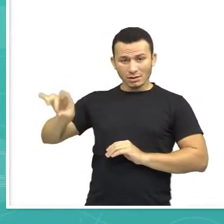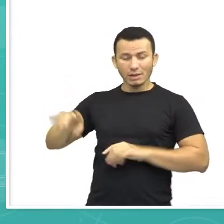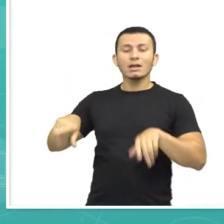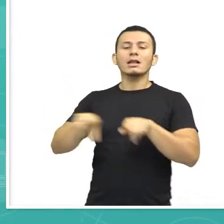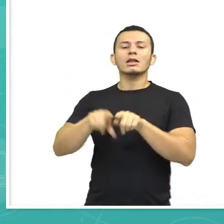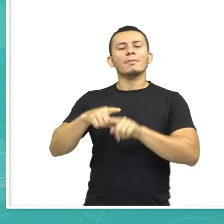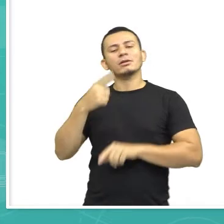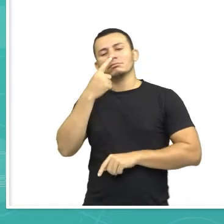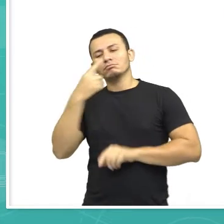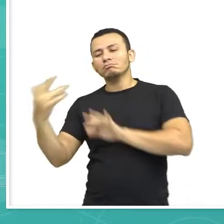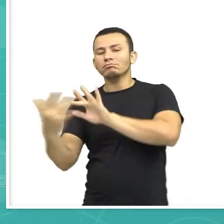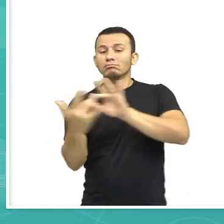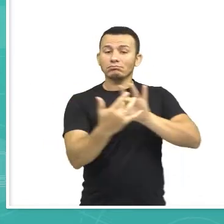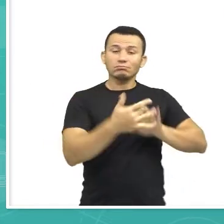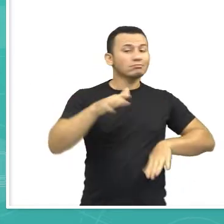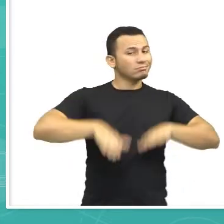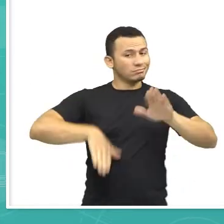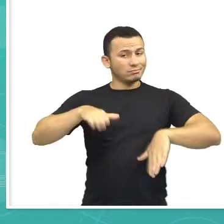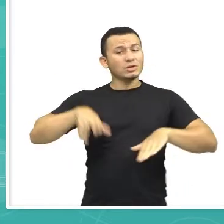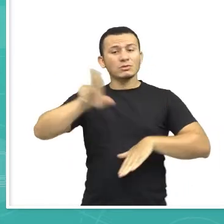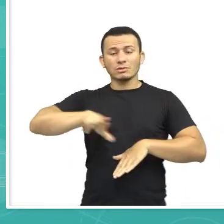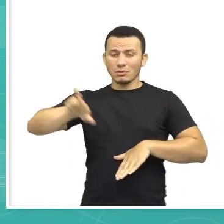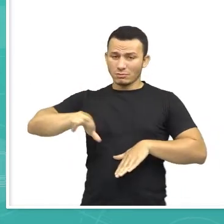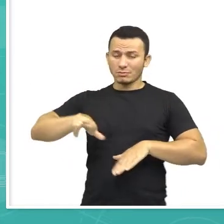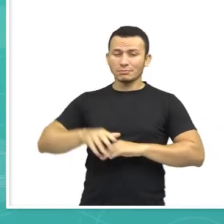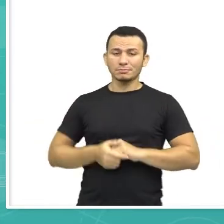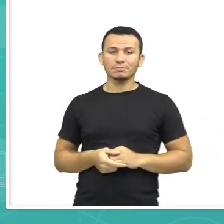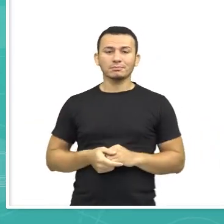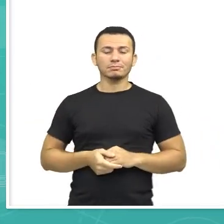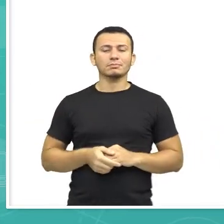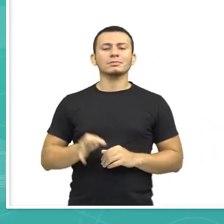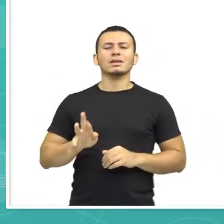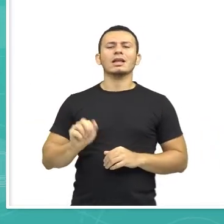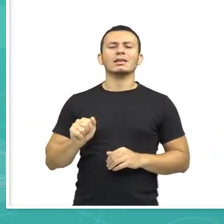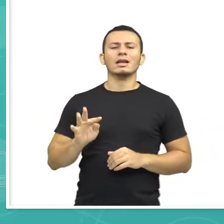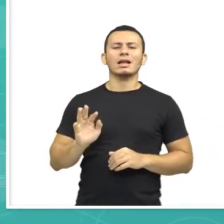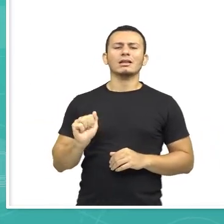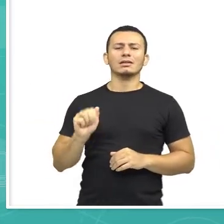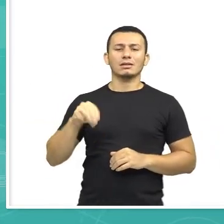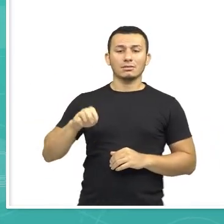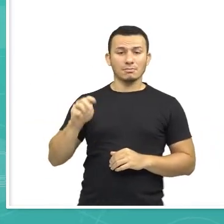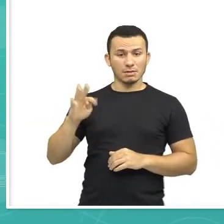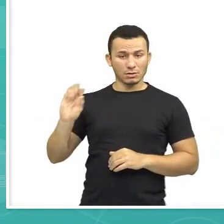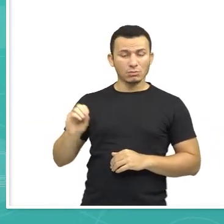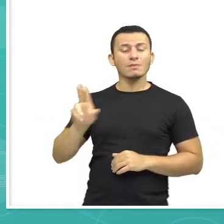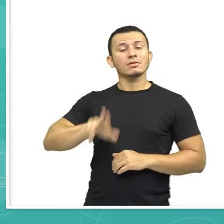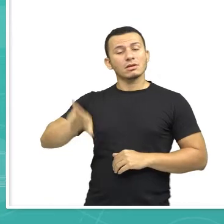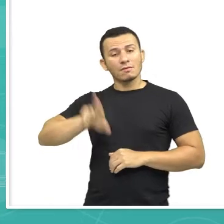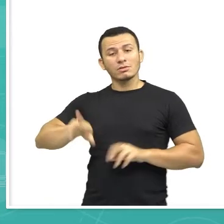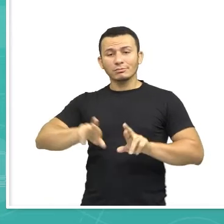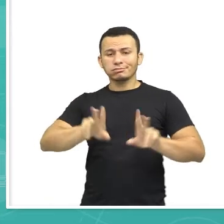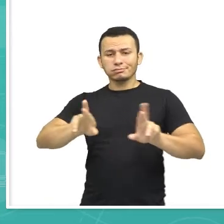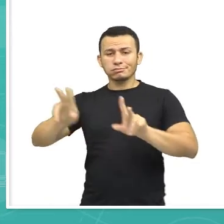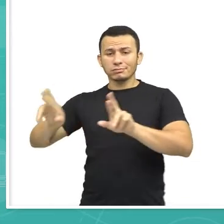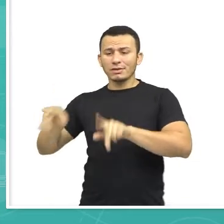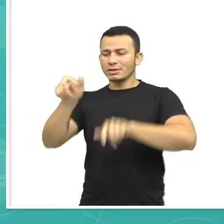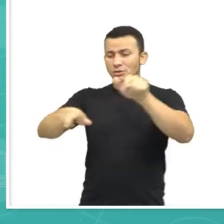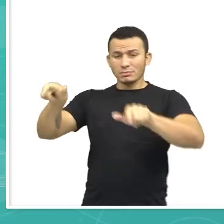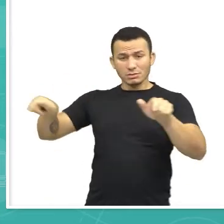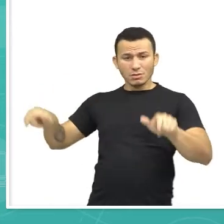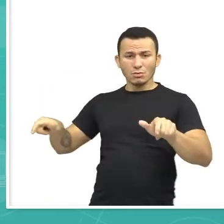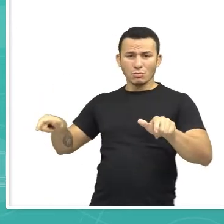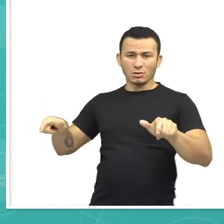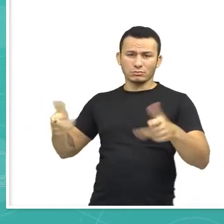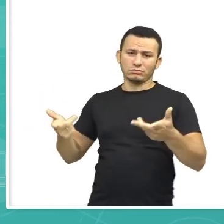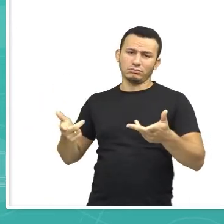ela. Exatamente, olha só. O que são os pronomes de tratamento? São aqueles utilizados com diferentes pessoas. Em